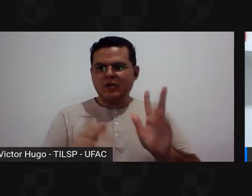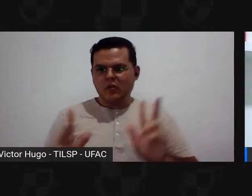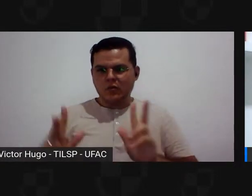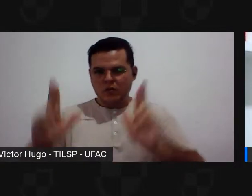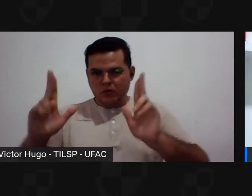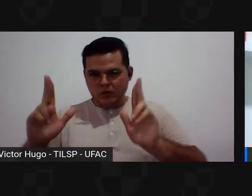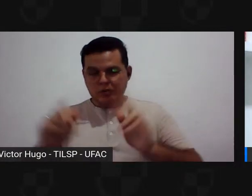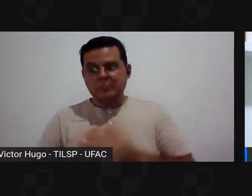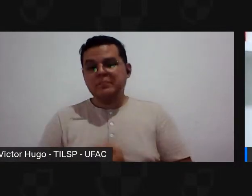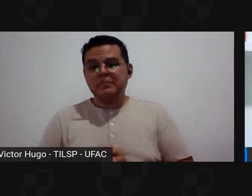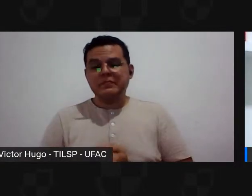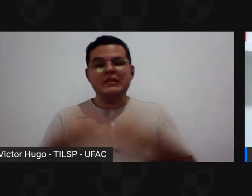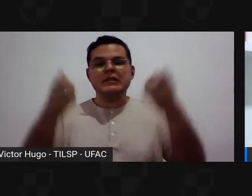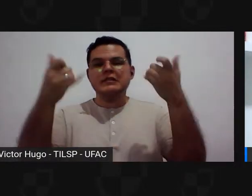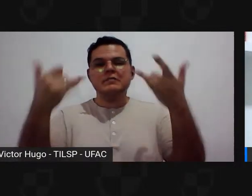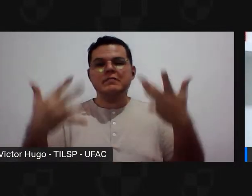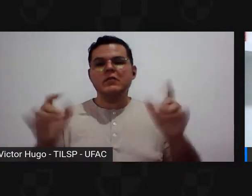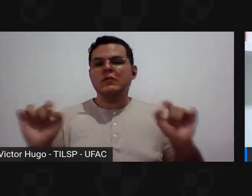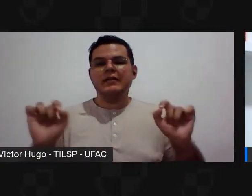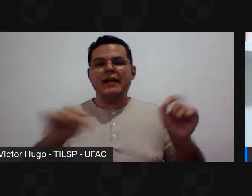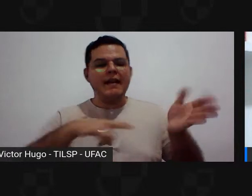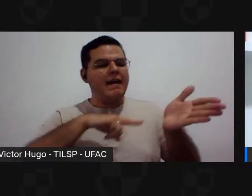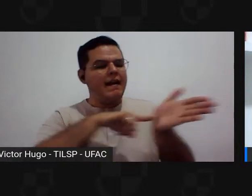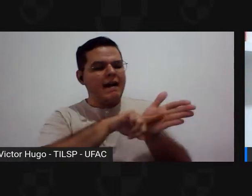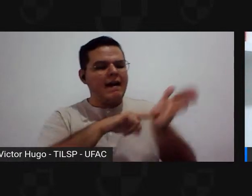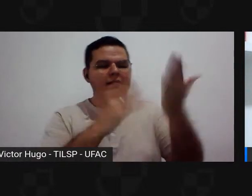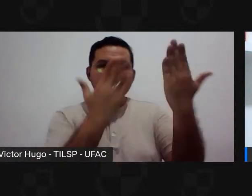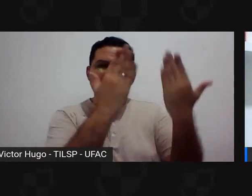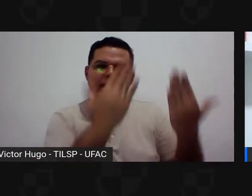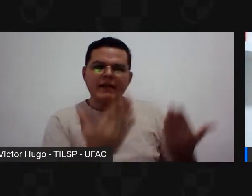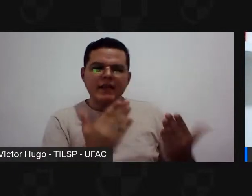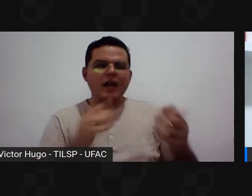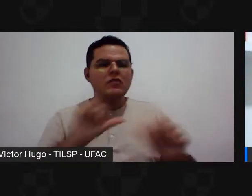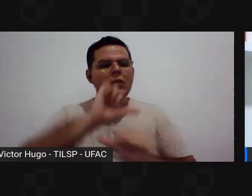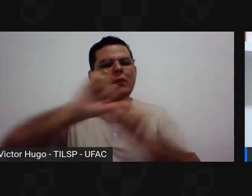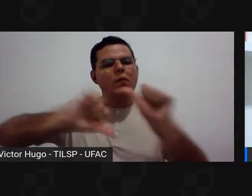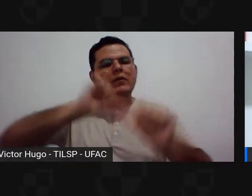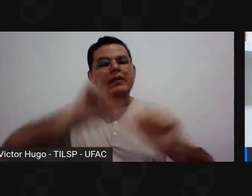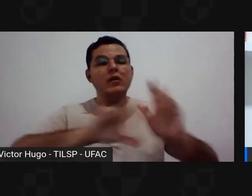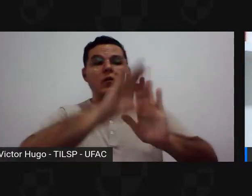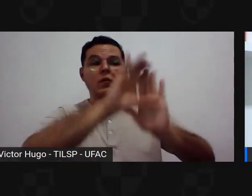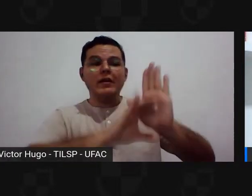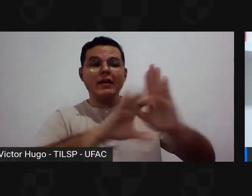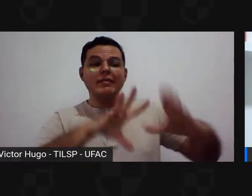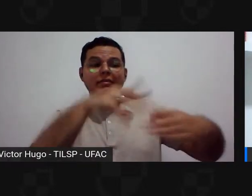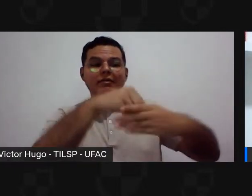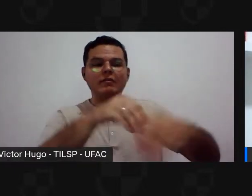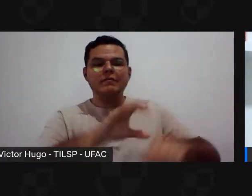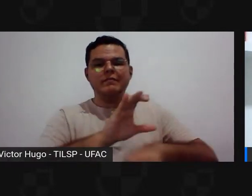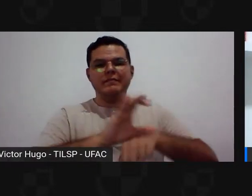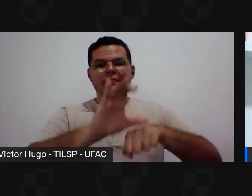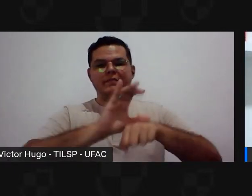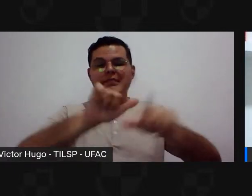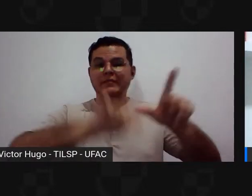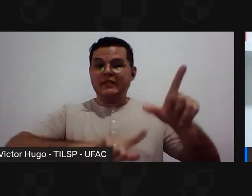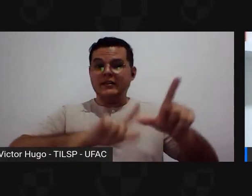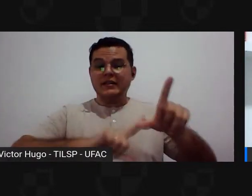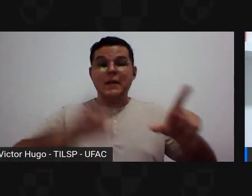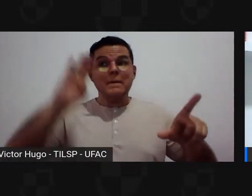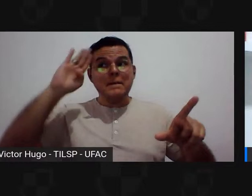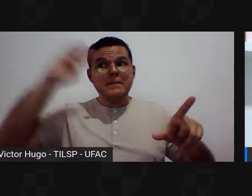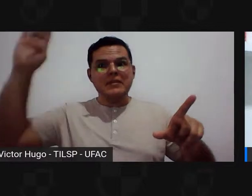ela faz uma análise das reformas curriculares do curso de letras, especialmente uma que se deu na década de 80